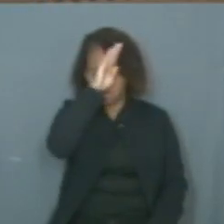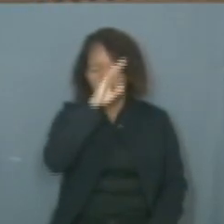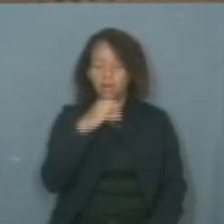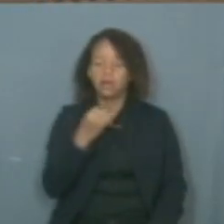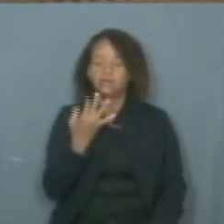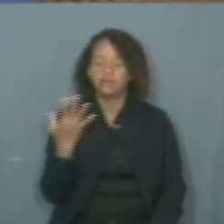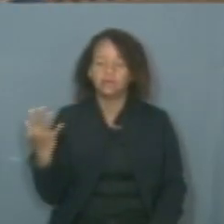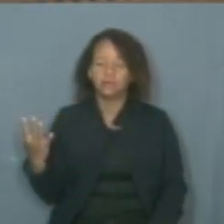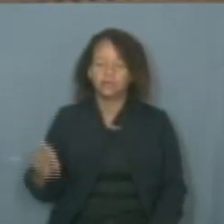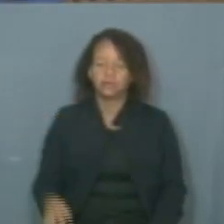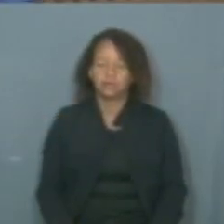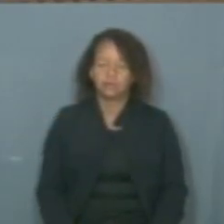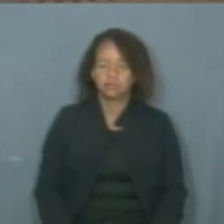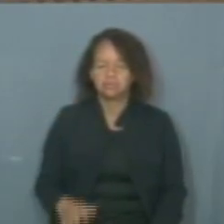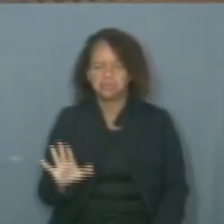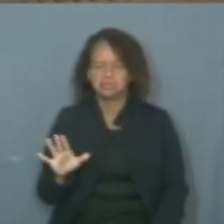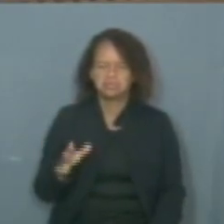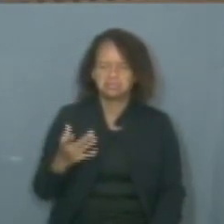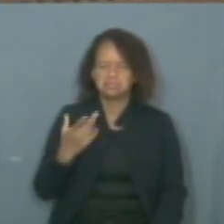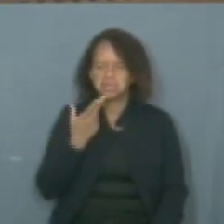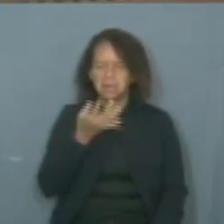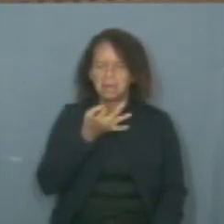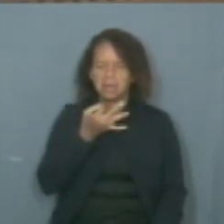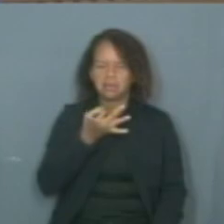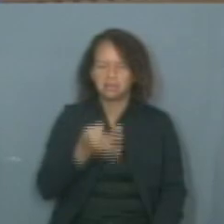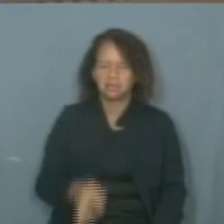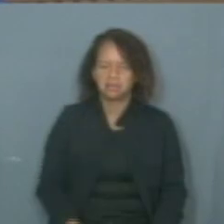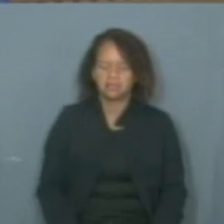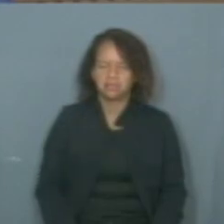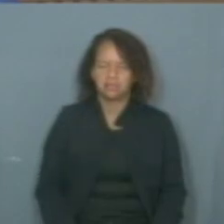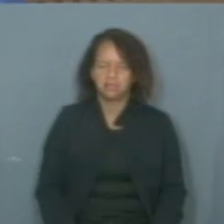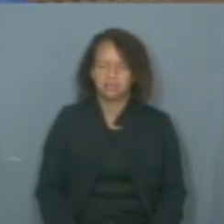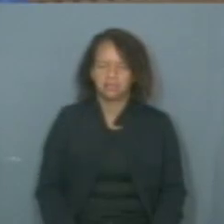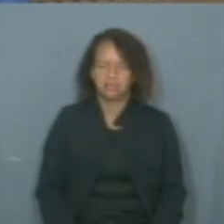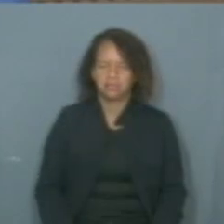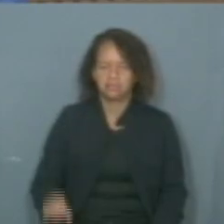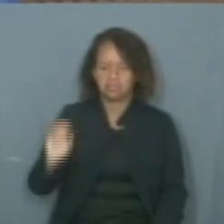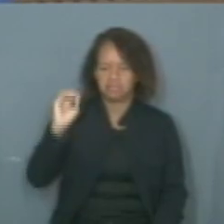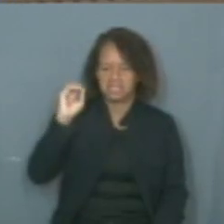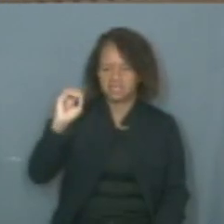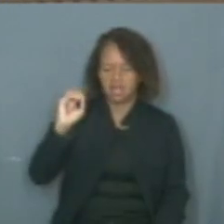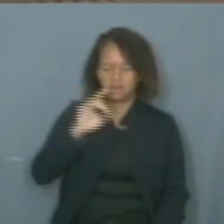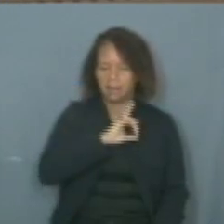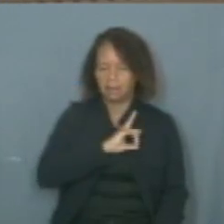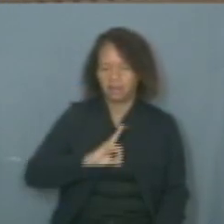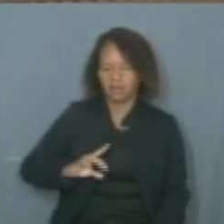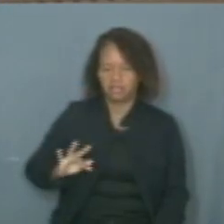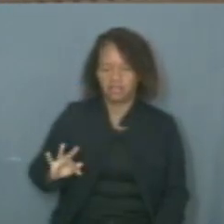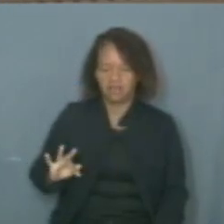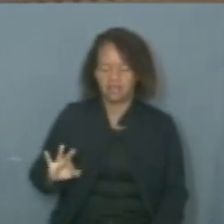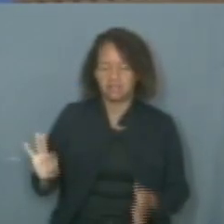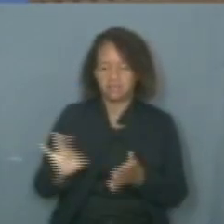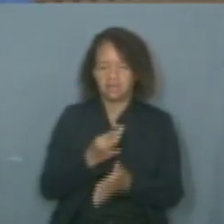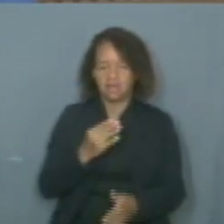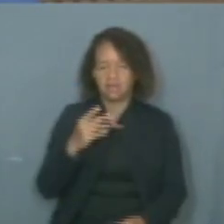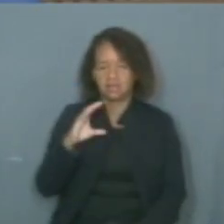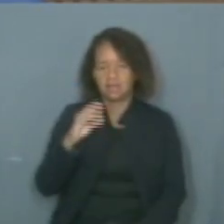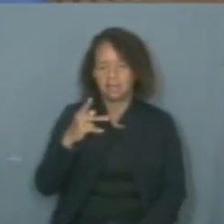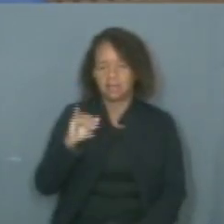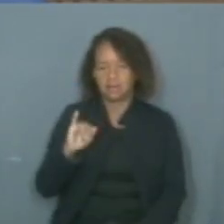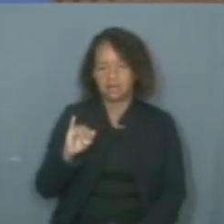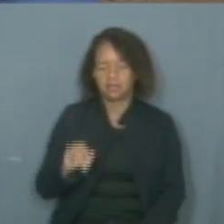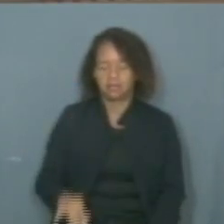Adivinhem. Tem um chute, presidente? 0 deputados federais assinaram a